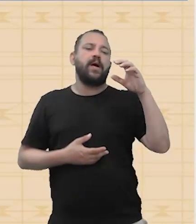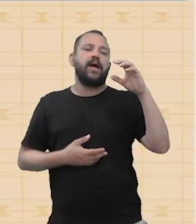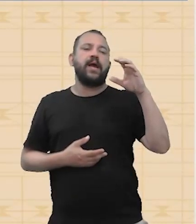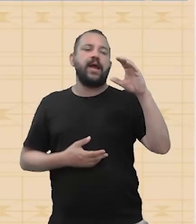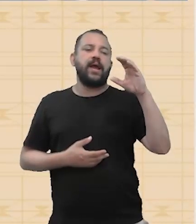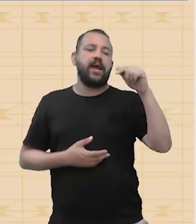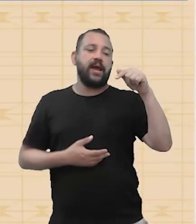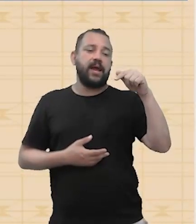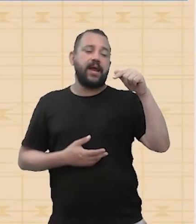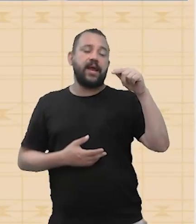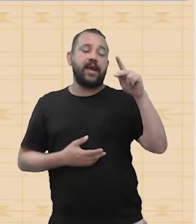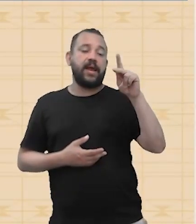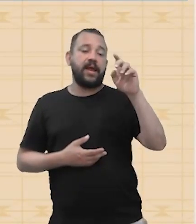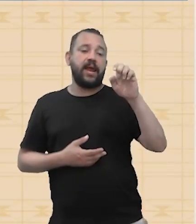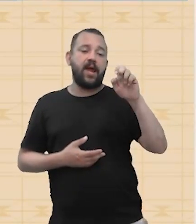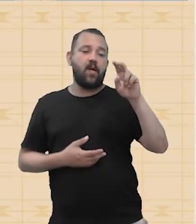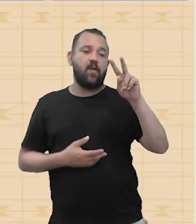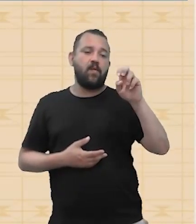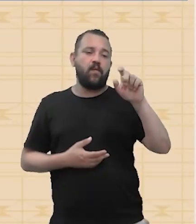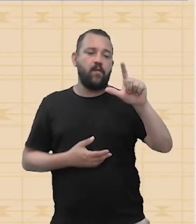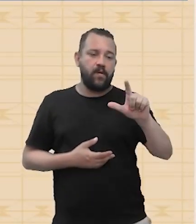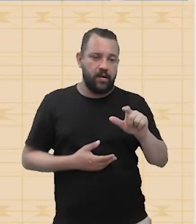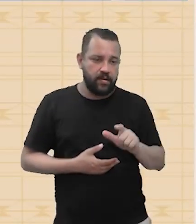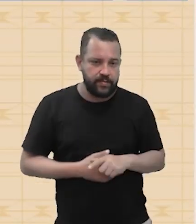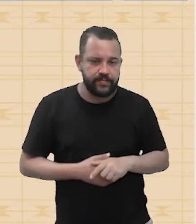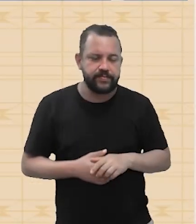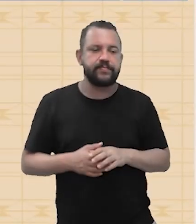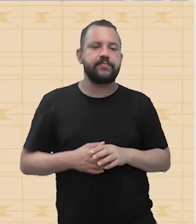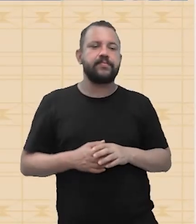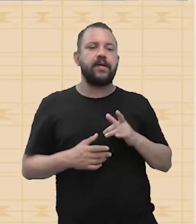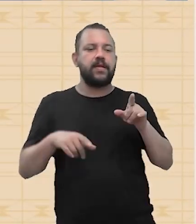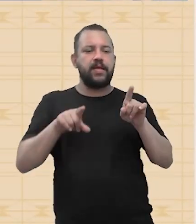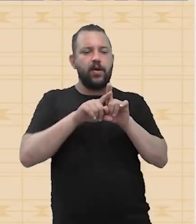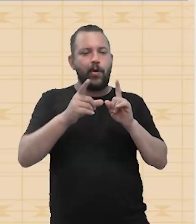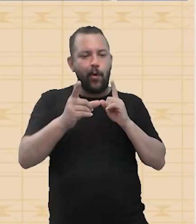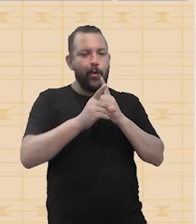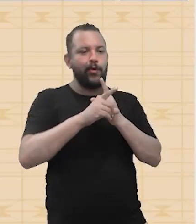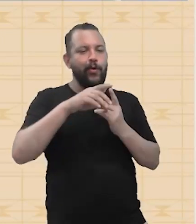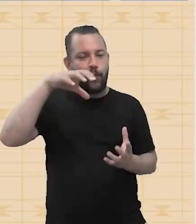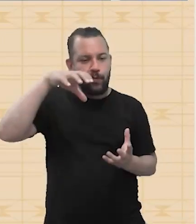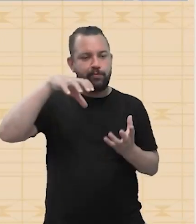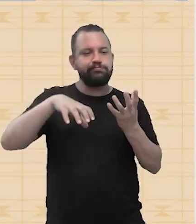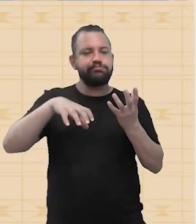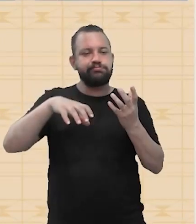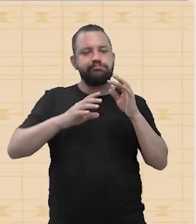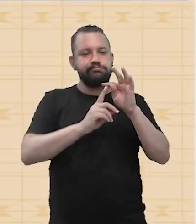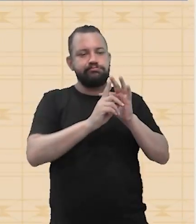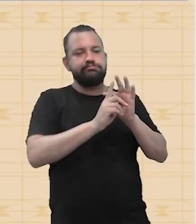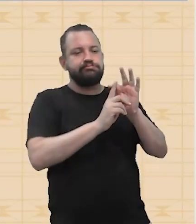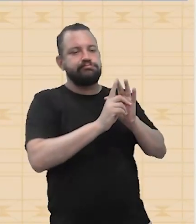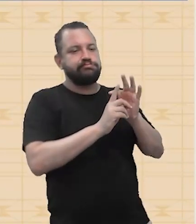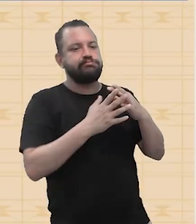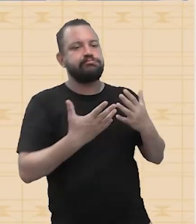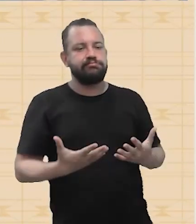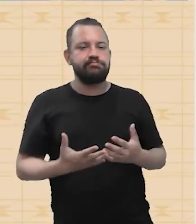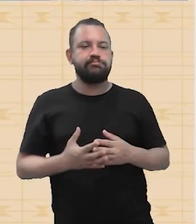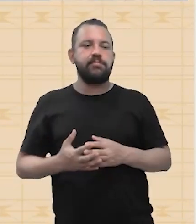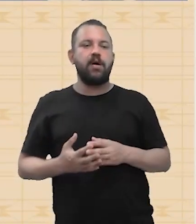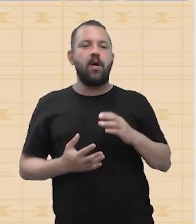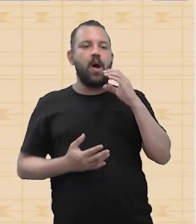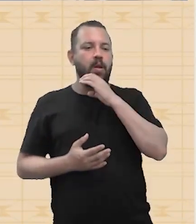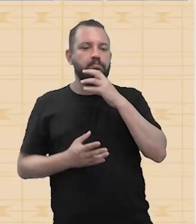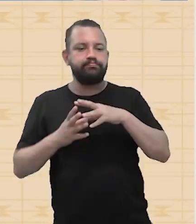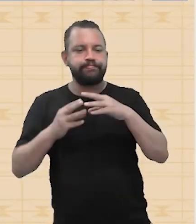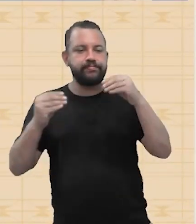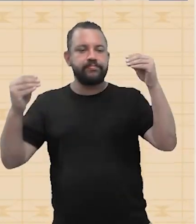entre os corpos até atingirem o equilíbrio térmico. E quando esse equilíbrio térmico atinge, o calor ele deixa de existir.